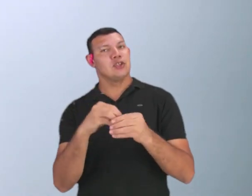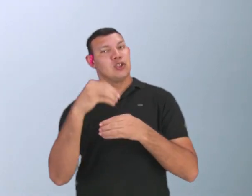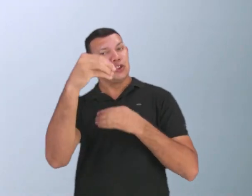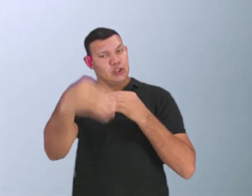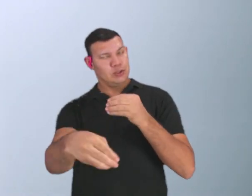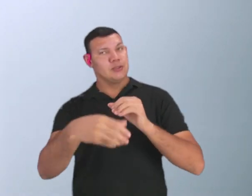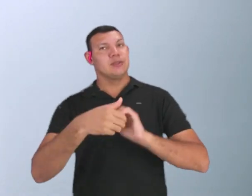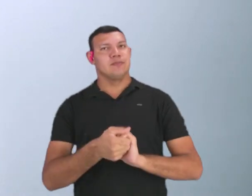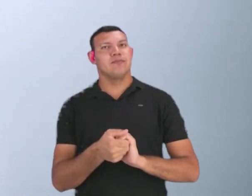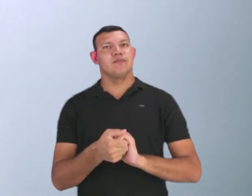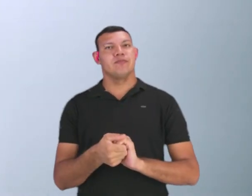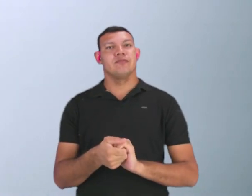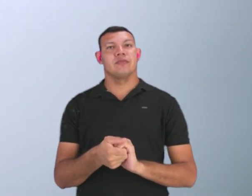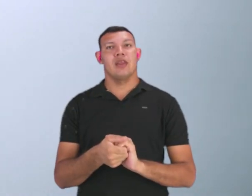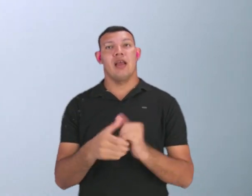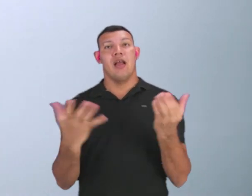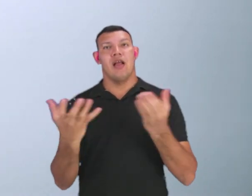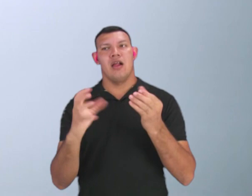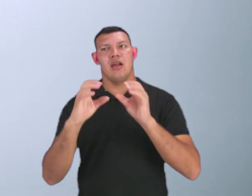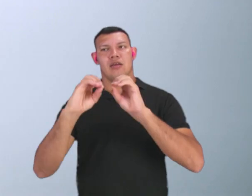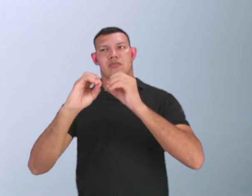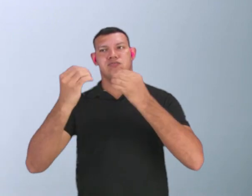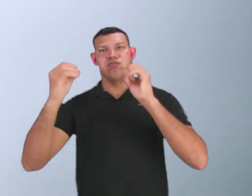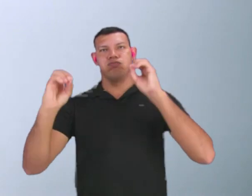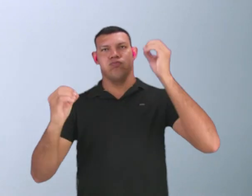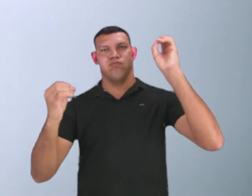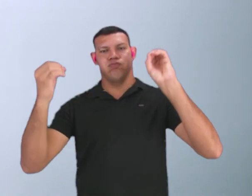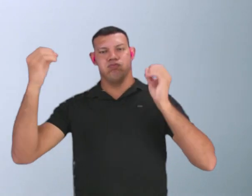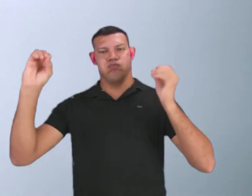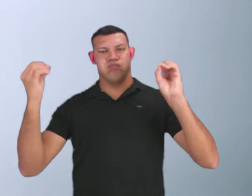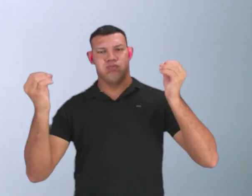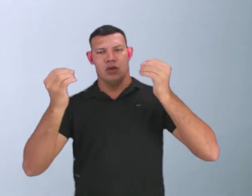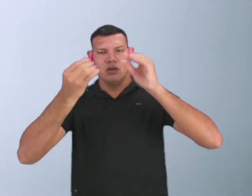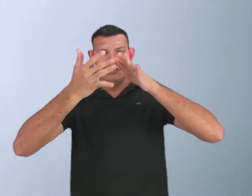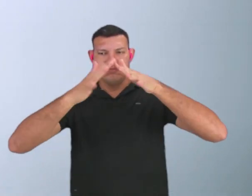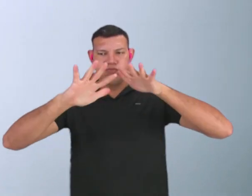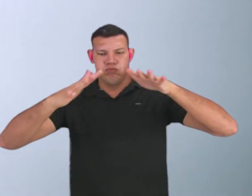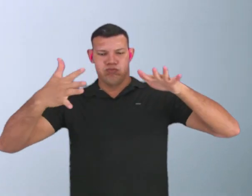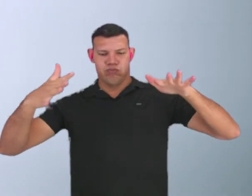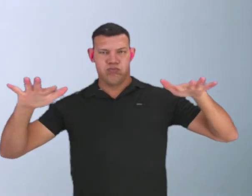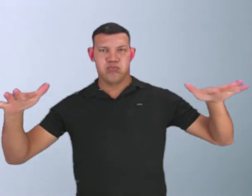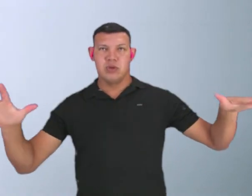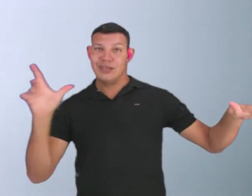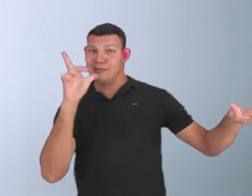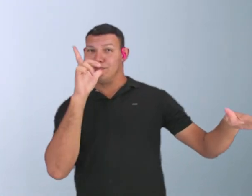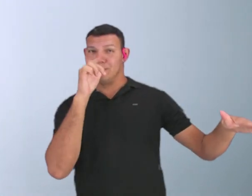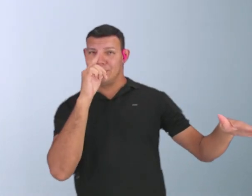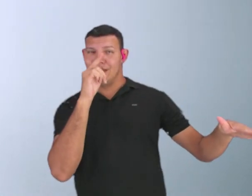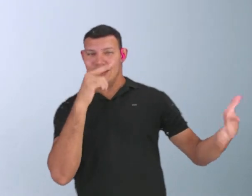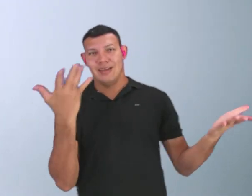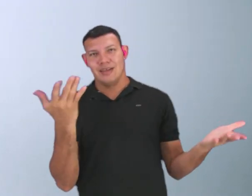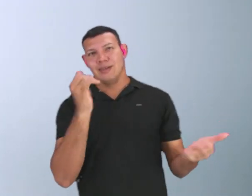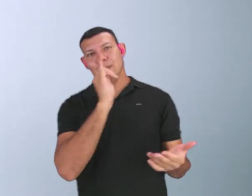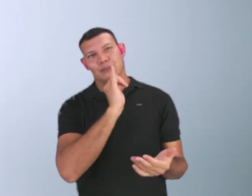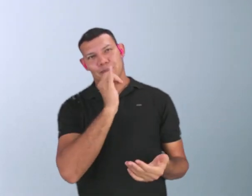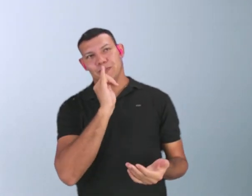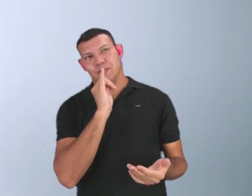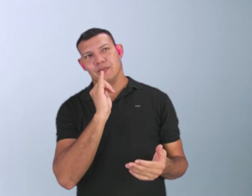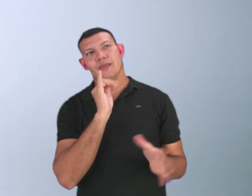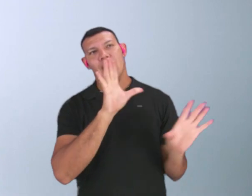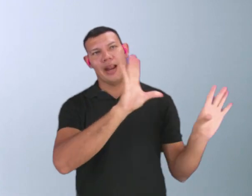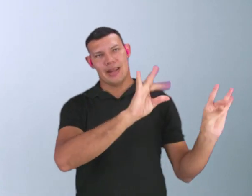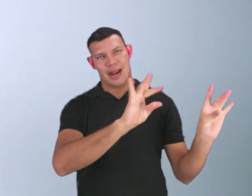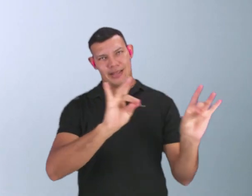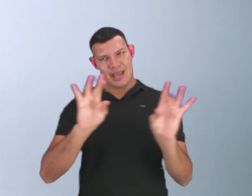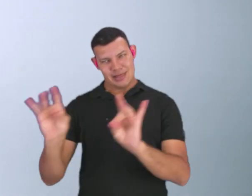ele vai começar a ser escoado, por exemplo, na superfície da Terra. Se você derrama água, por exemplo, que é um exemplo de fluido,